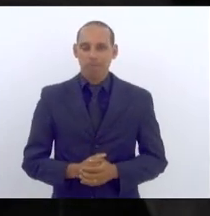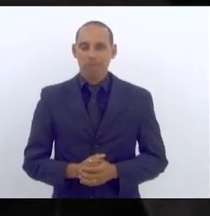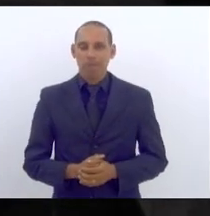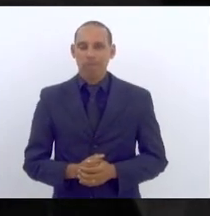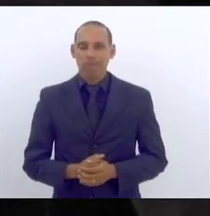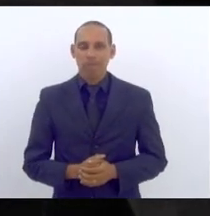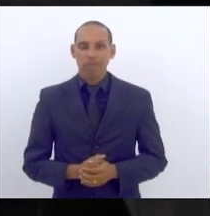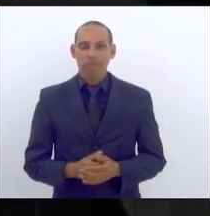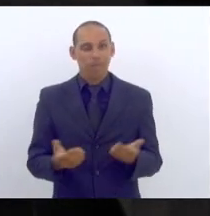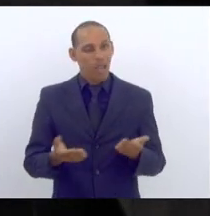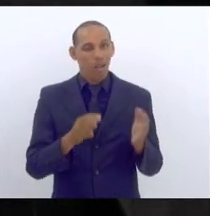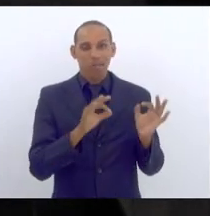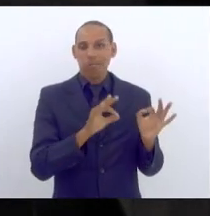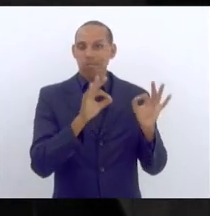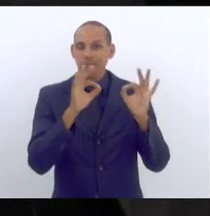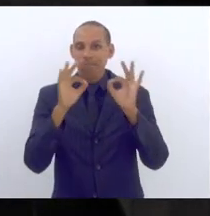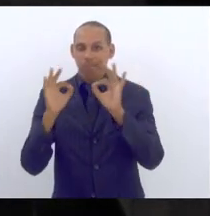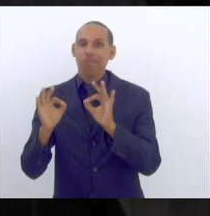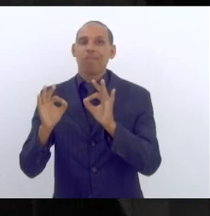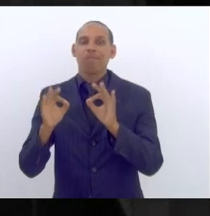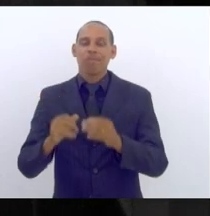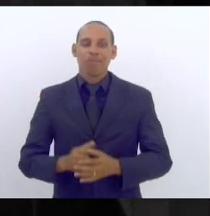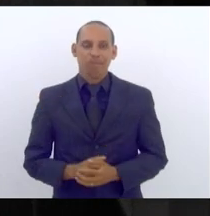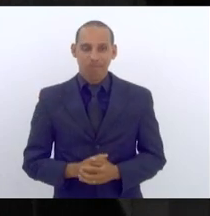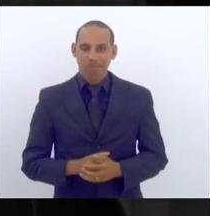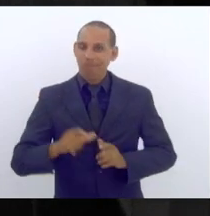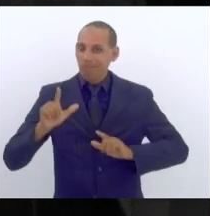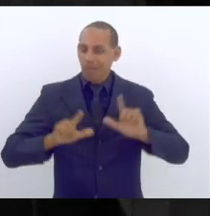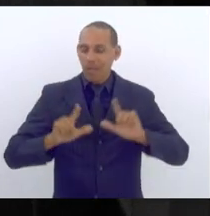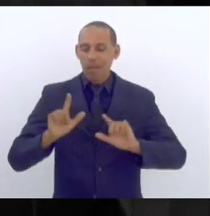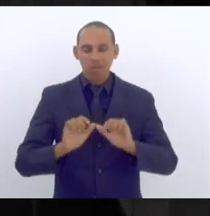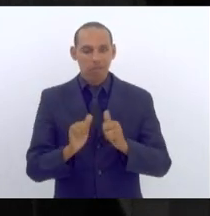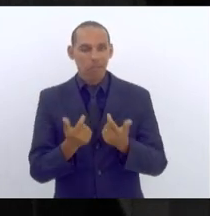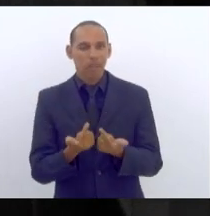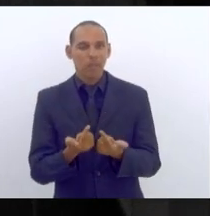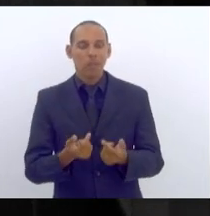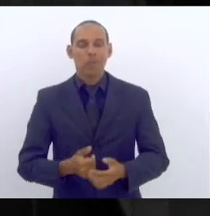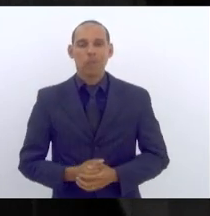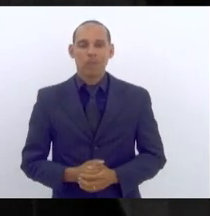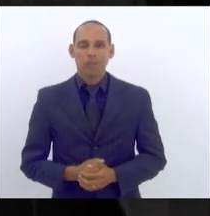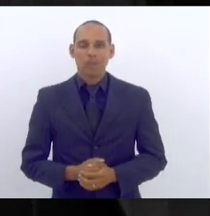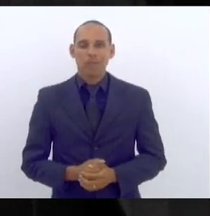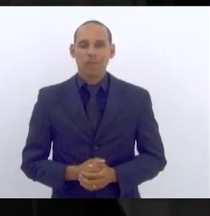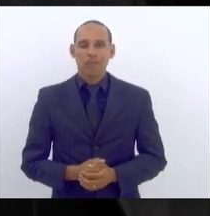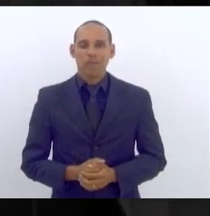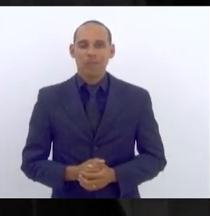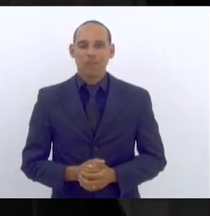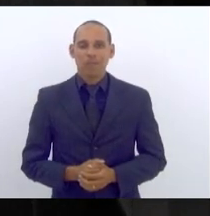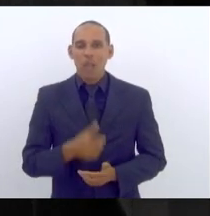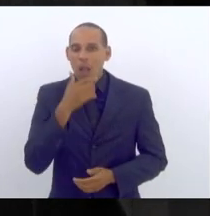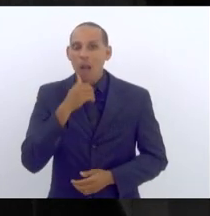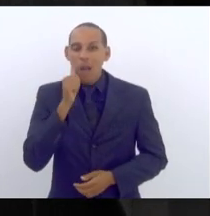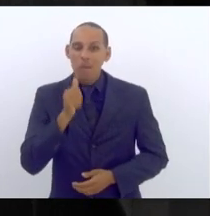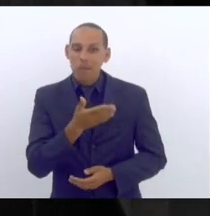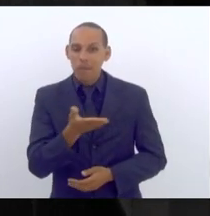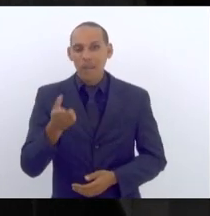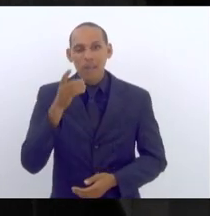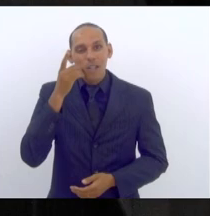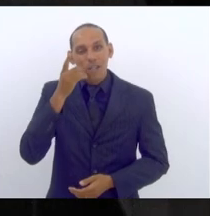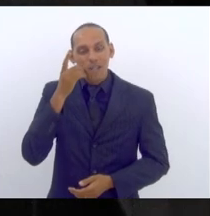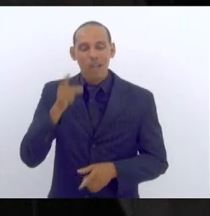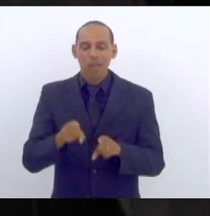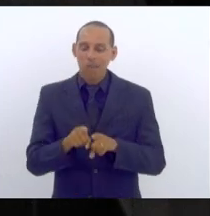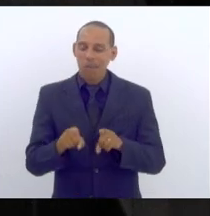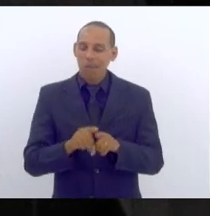que nos assistem pela TV alerj senhoras e senhores deputados também que